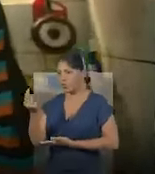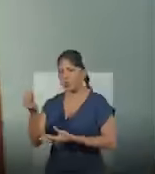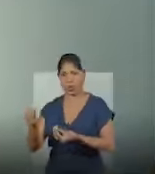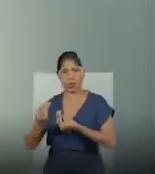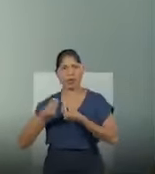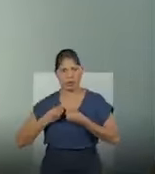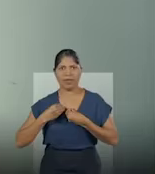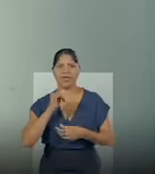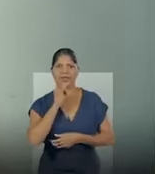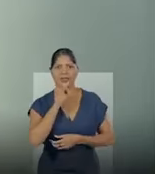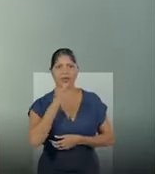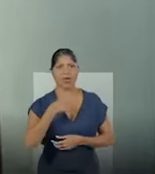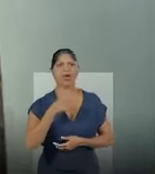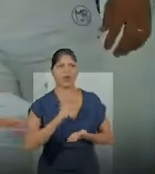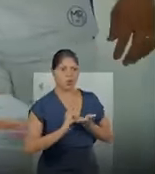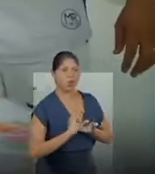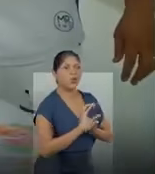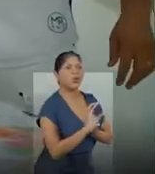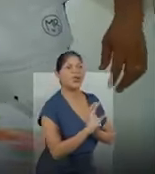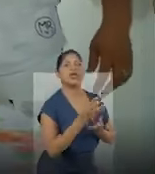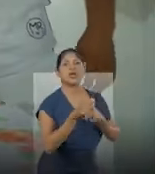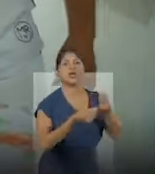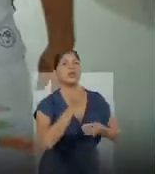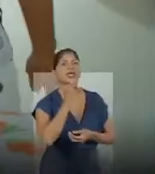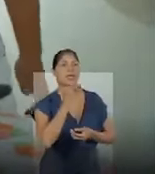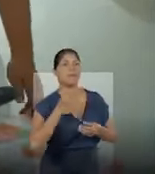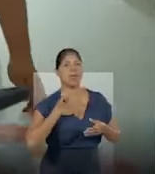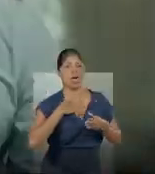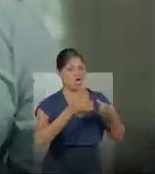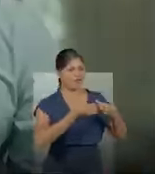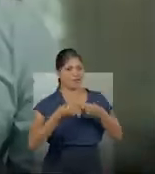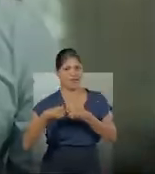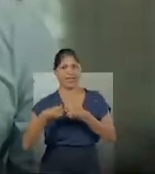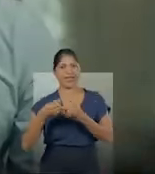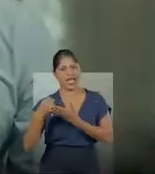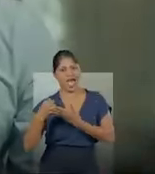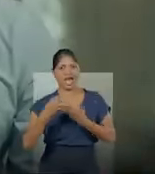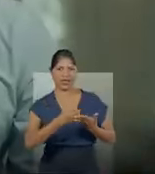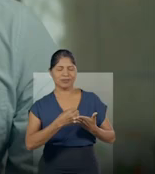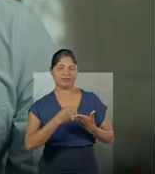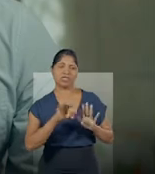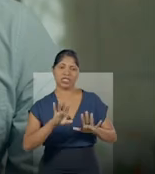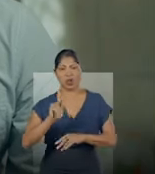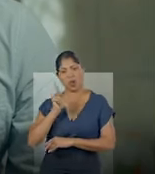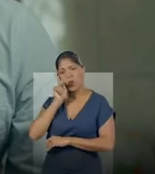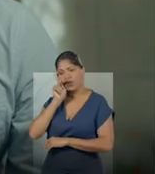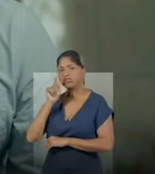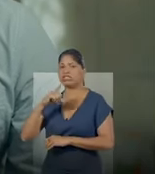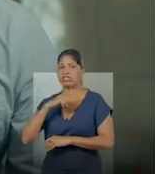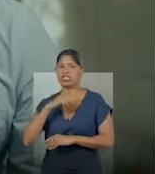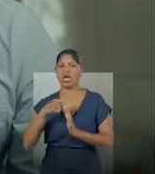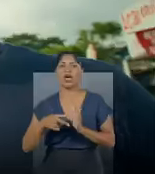minha mão, por exemplo, eu pude repassar na mercearia, por exemplo, aqui do meu vizinho. Se não fosse o Helder, ia ficar